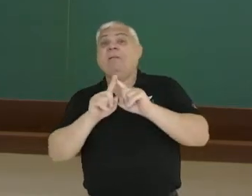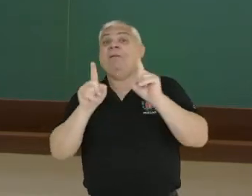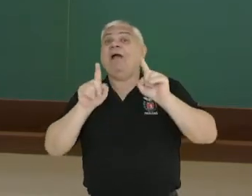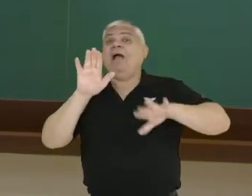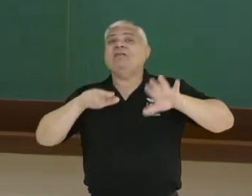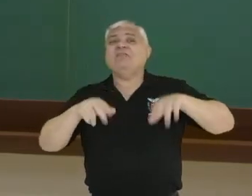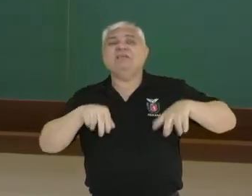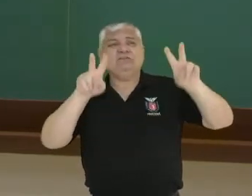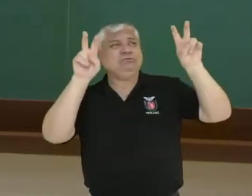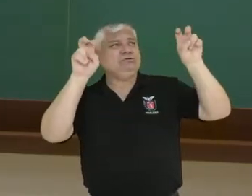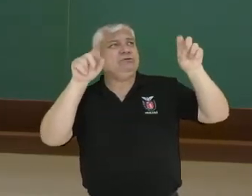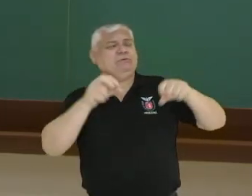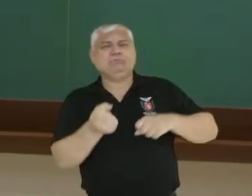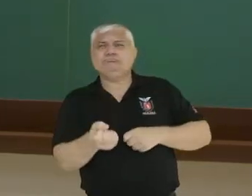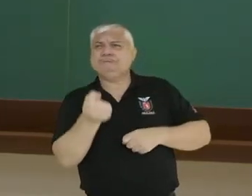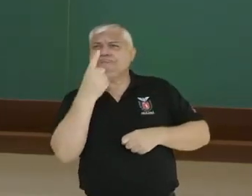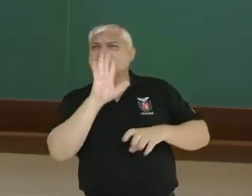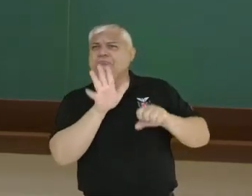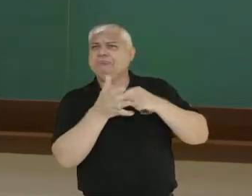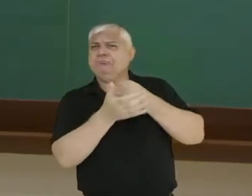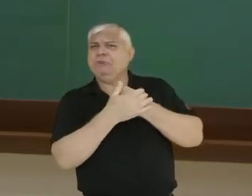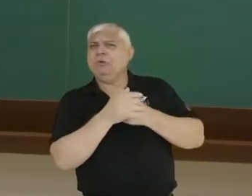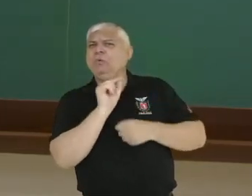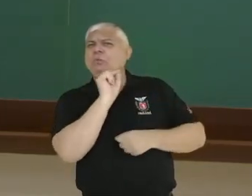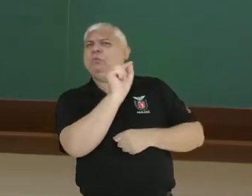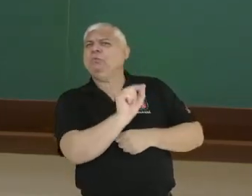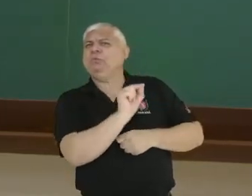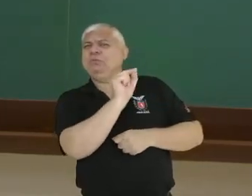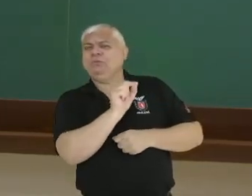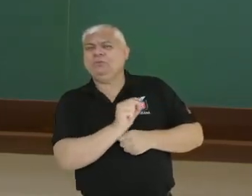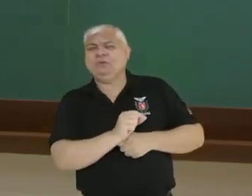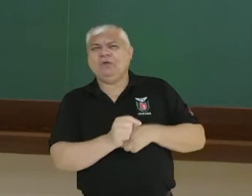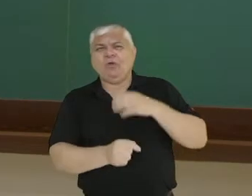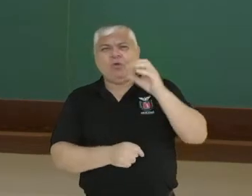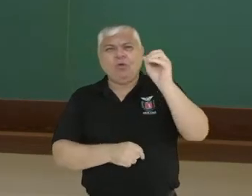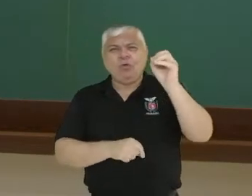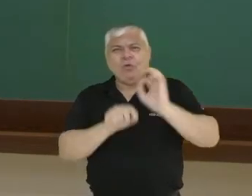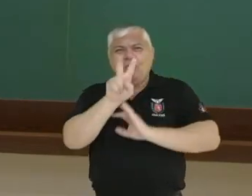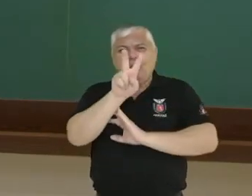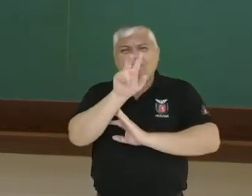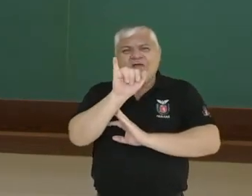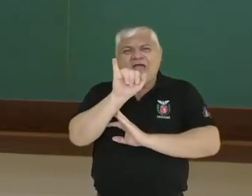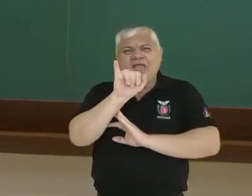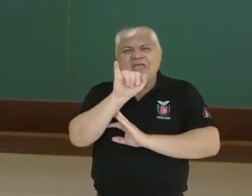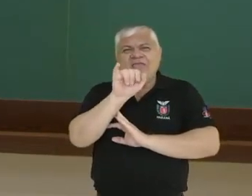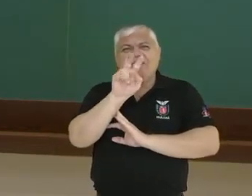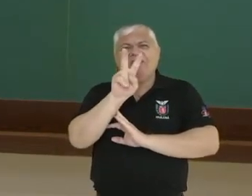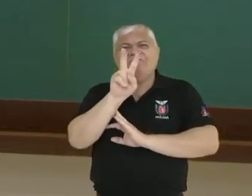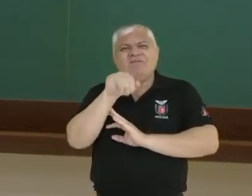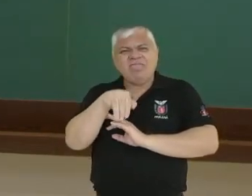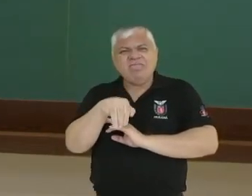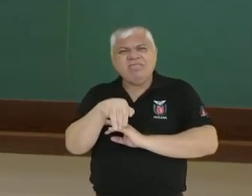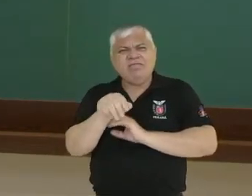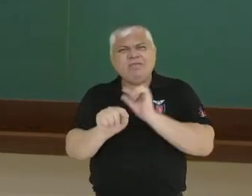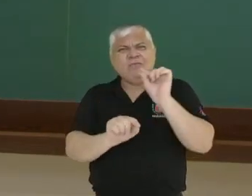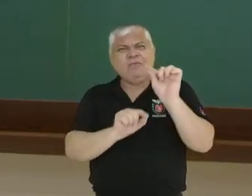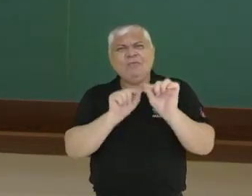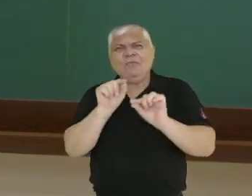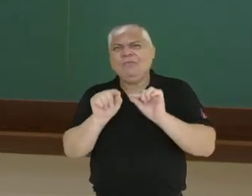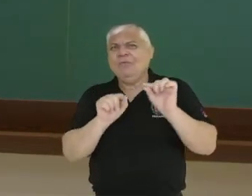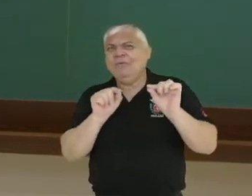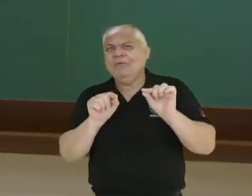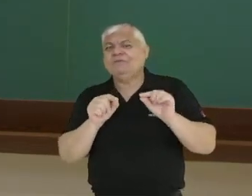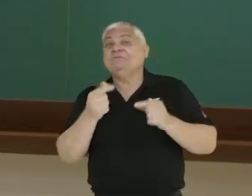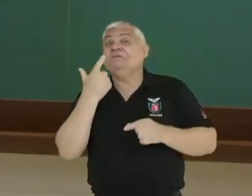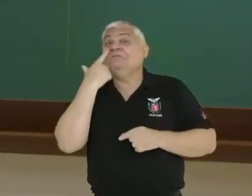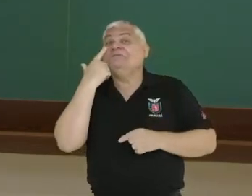às vezes é um mistério, né? Então, nesse caso, vai e vem, talvez seja um pouquinho misterioso, mas já vamos descobrir. Vamos